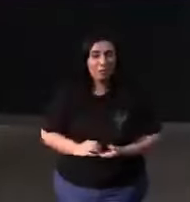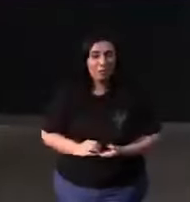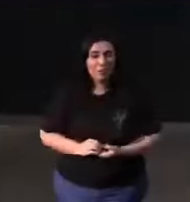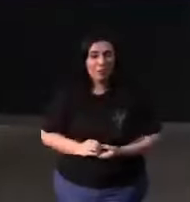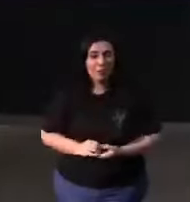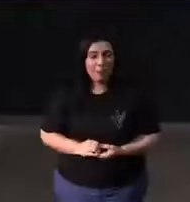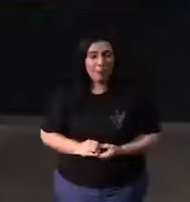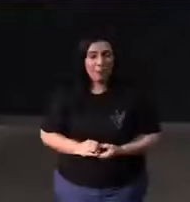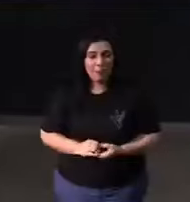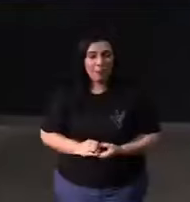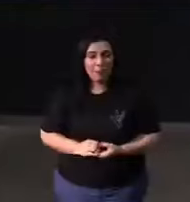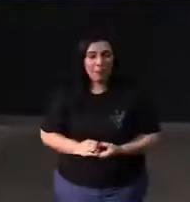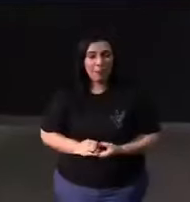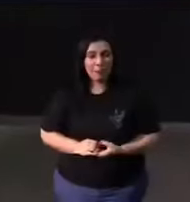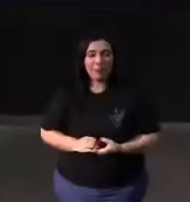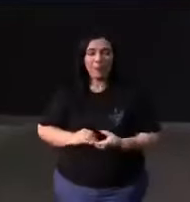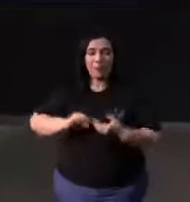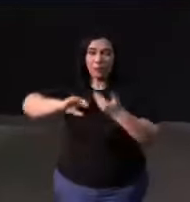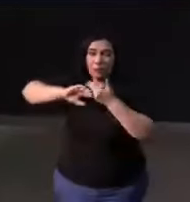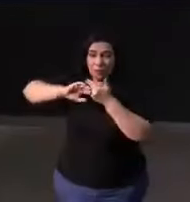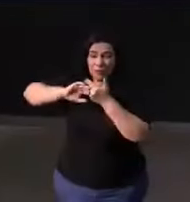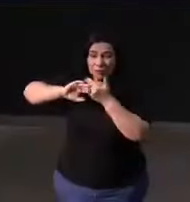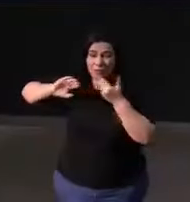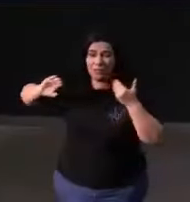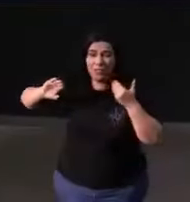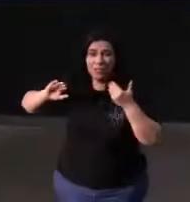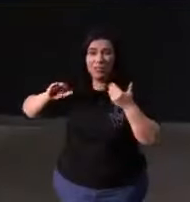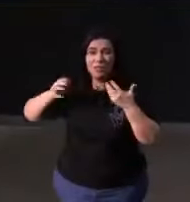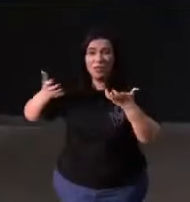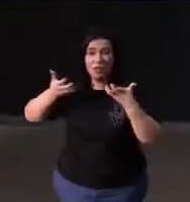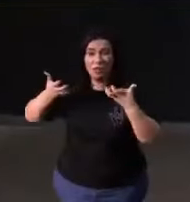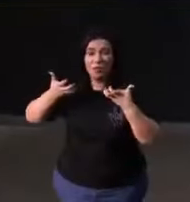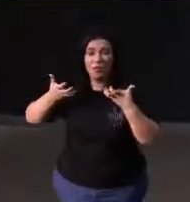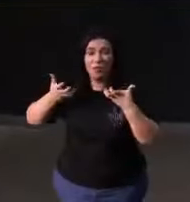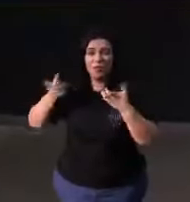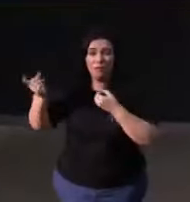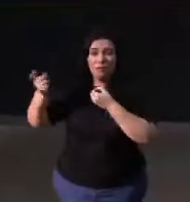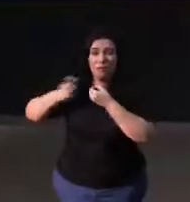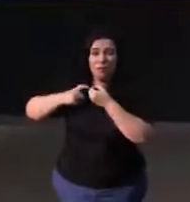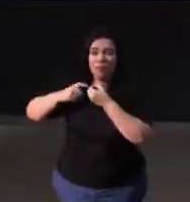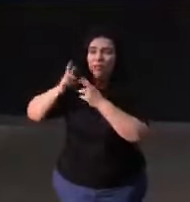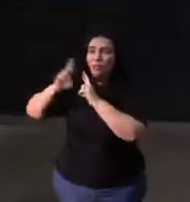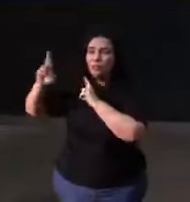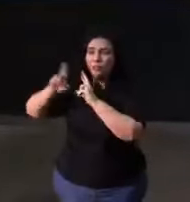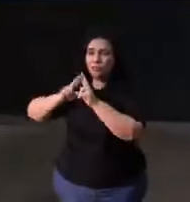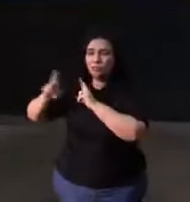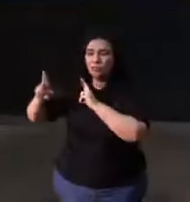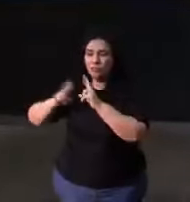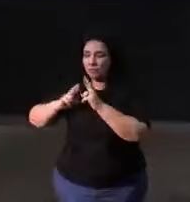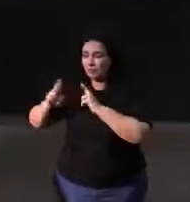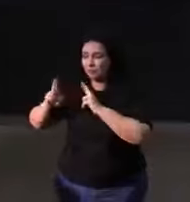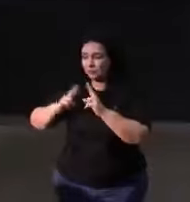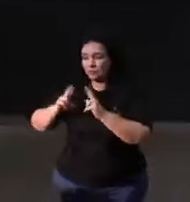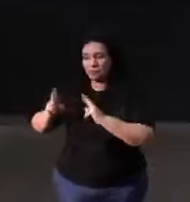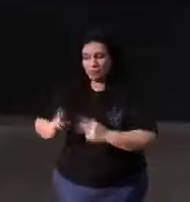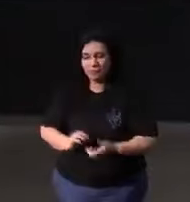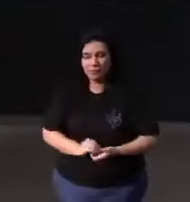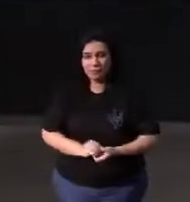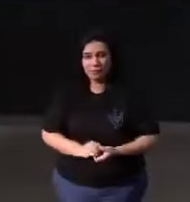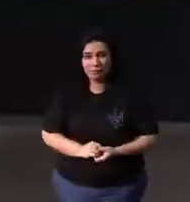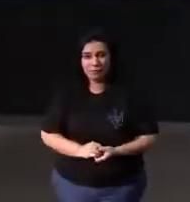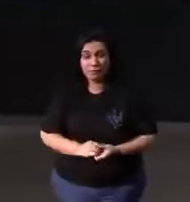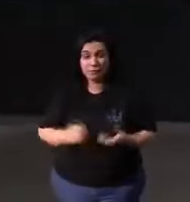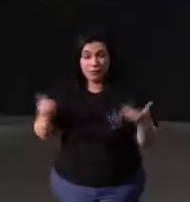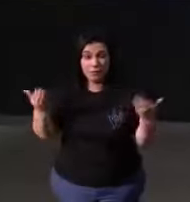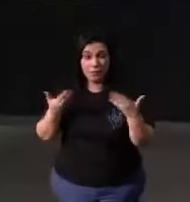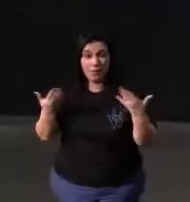eu me estou afastado de Jesus e eu quero voltar para Cristo. Talvez seja essa uma noite em que você vai firmar a sua